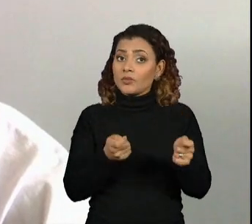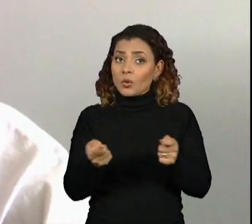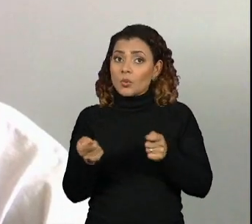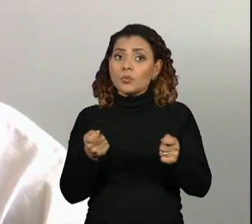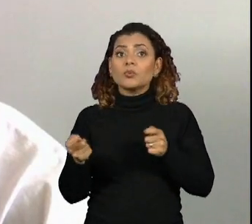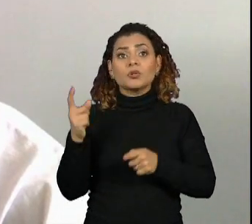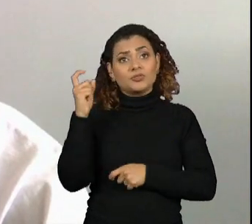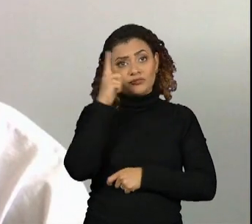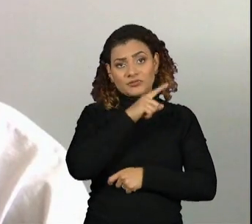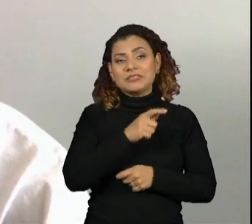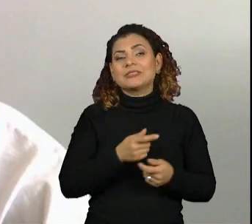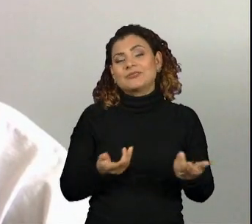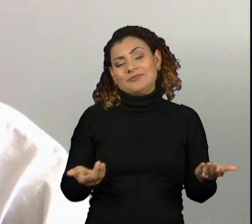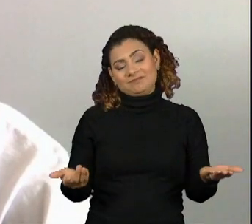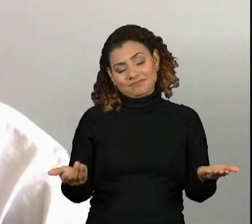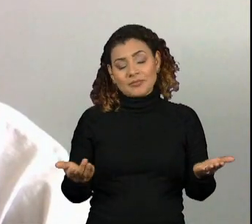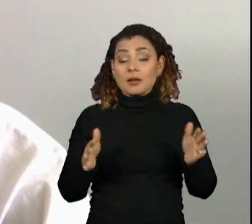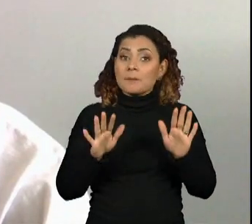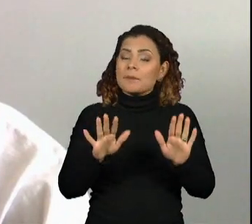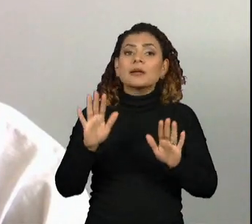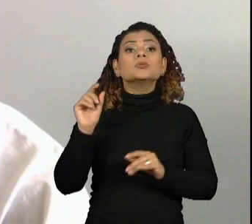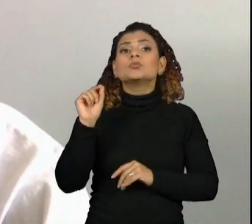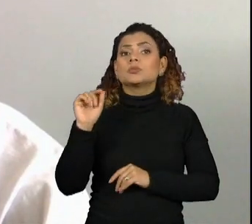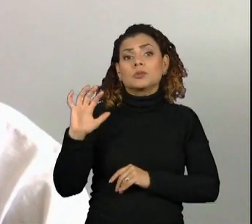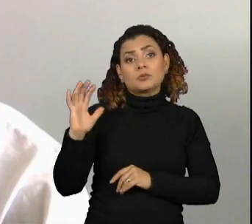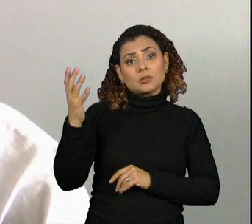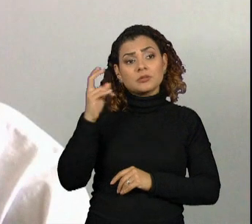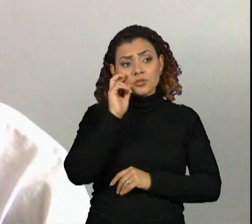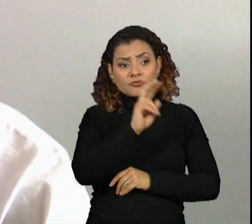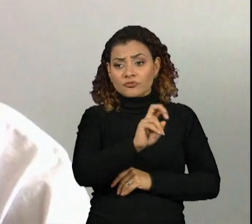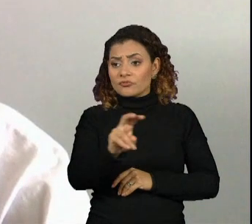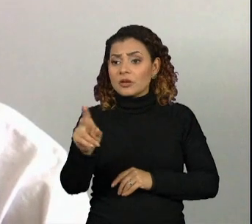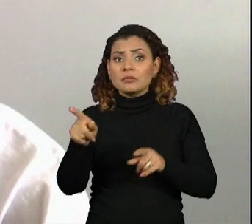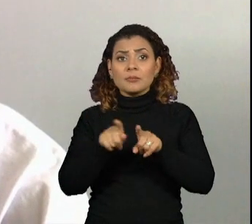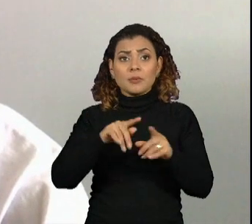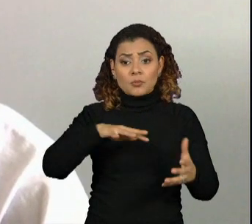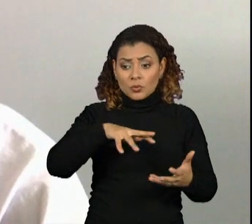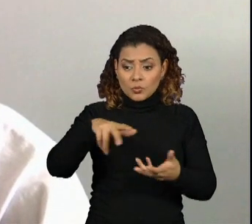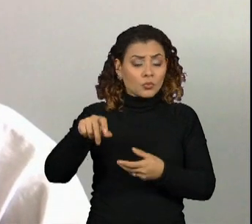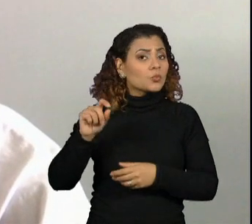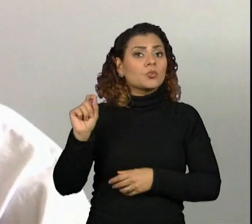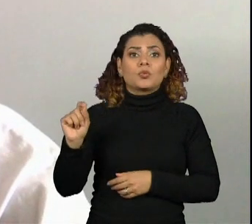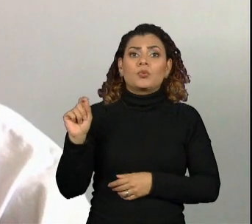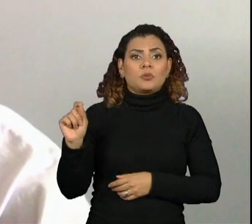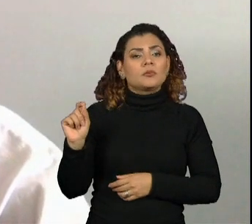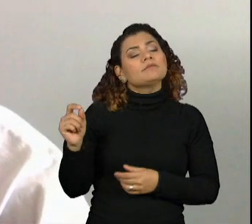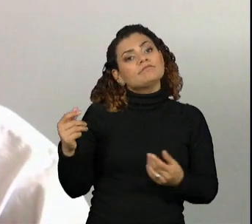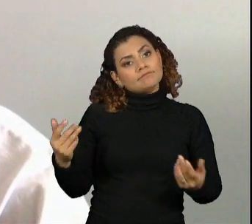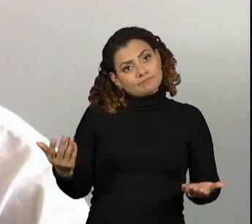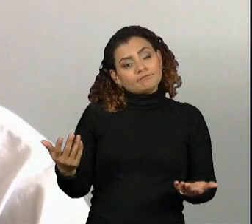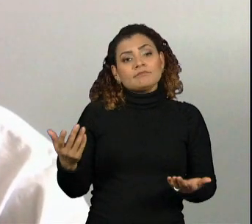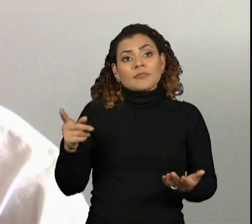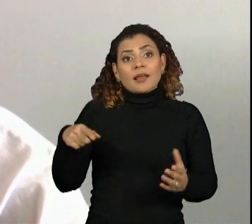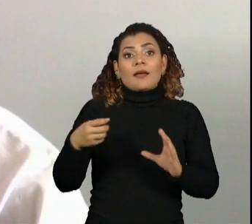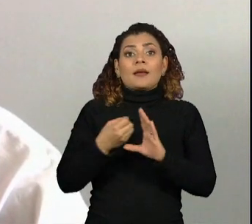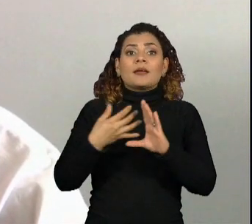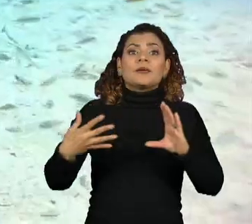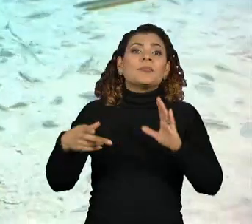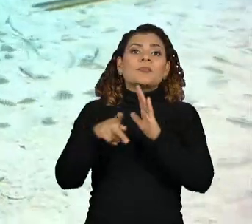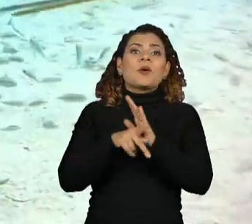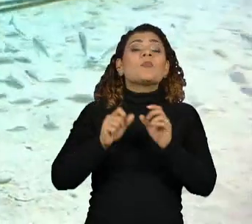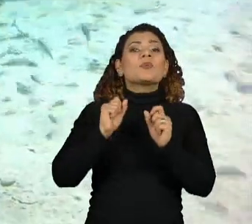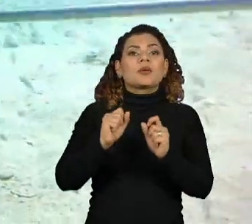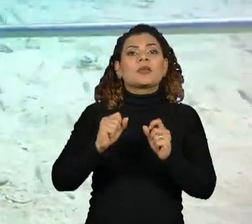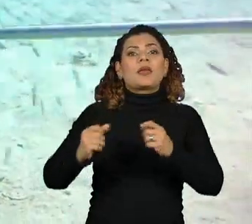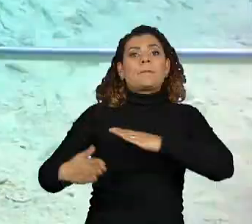muito difícil, né? Então, o que vai ocorrer, como a gente vê muitos casos no mundo, é que eles vão ser componentes da biodiversidade